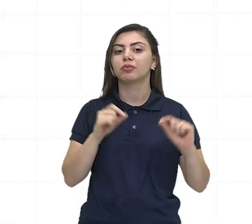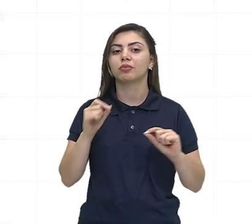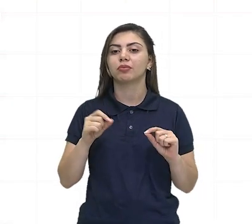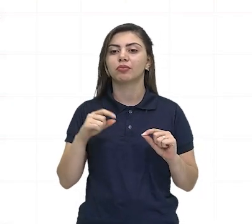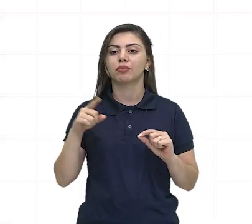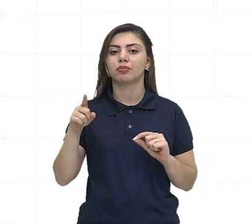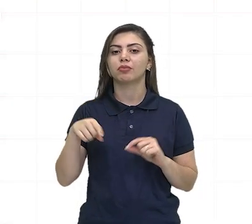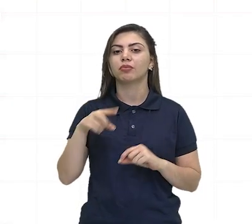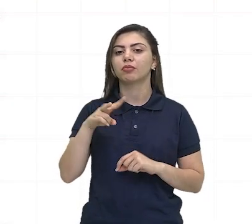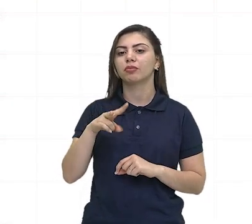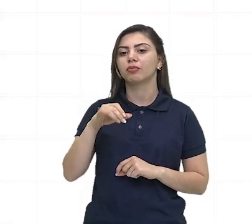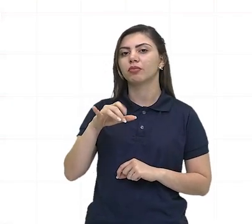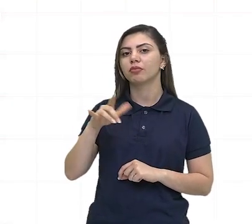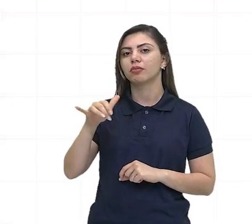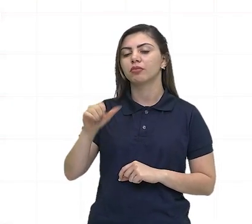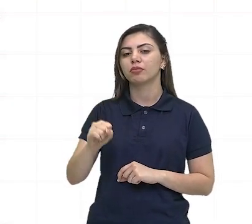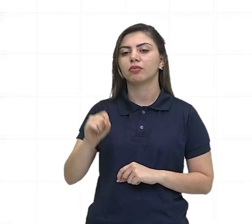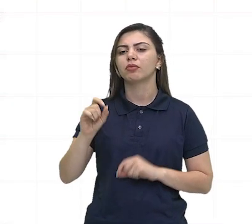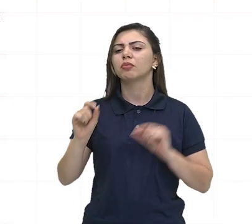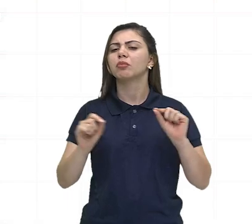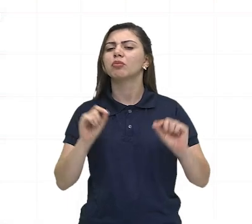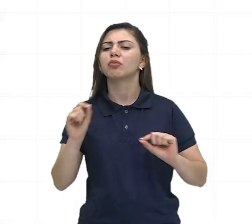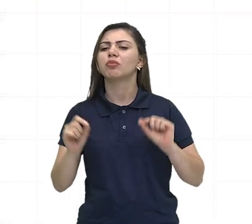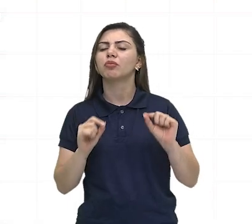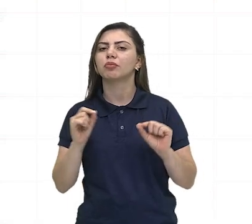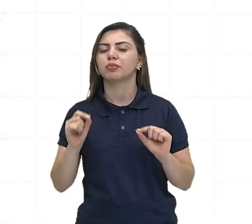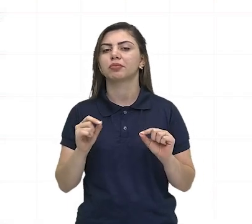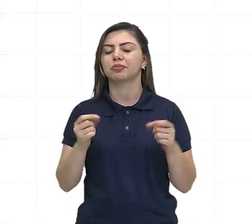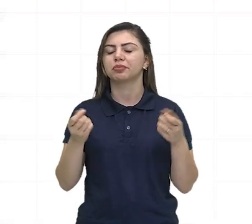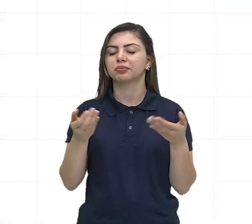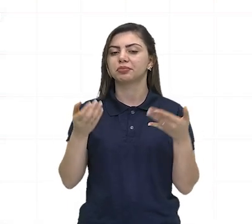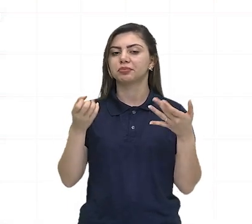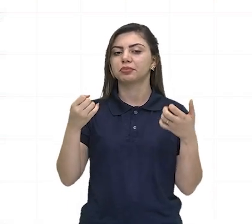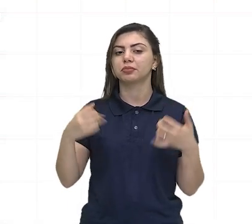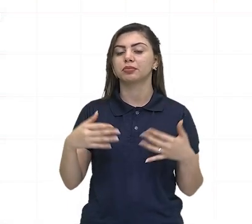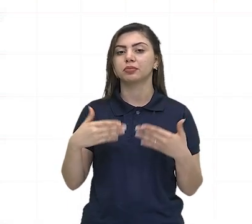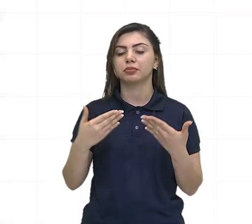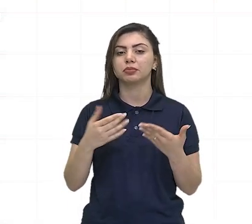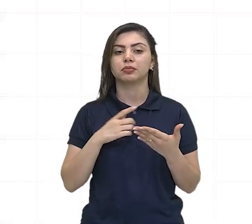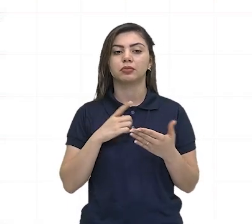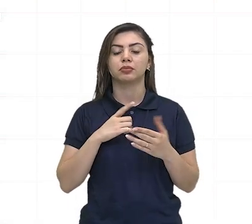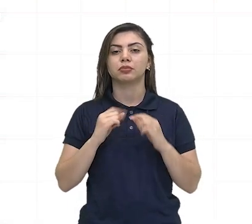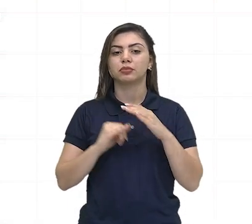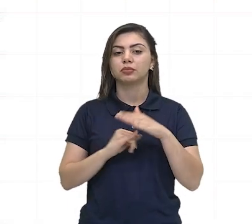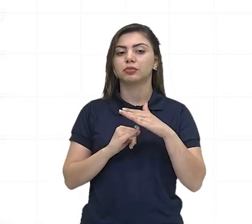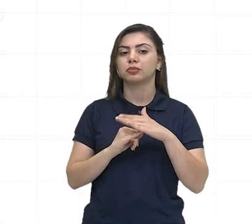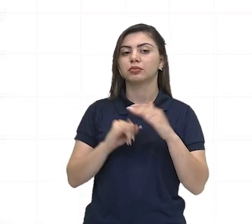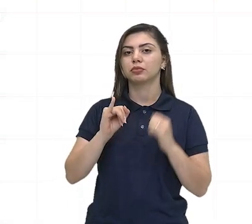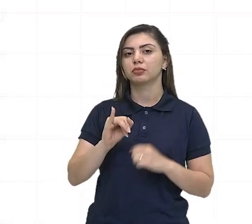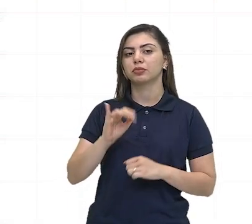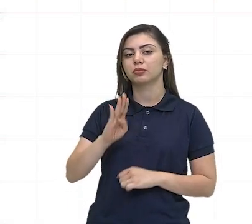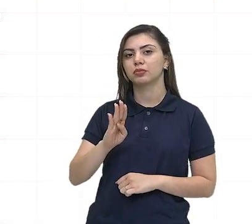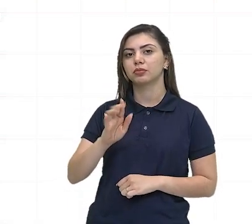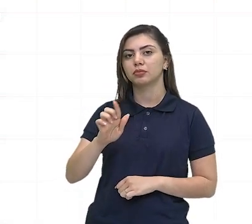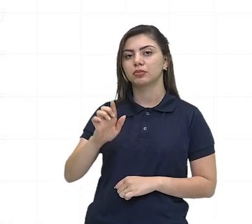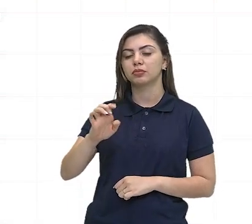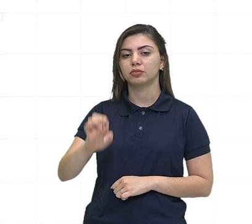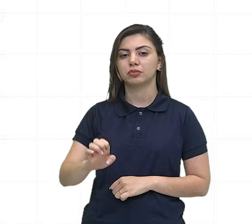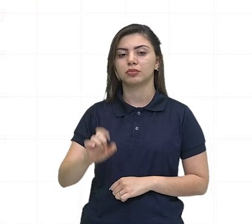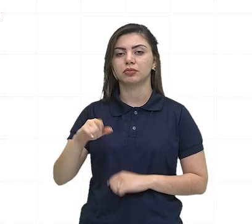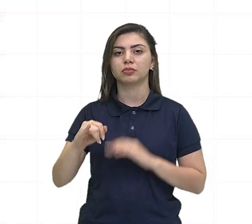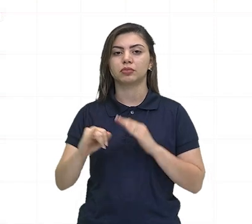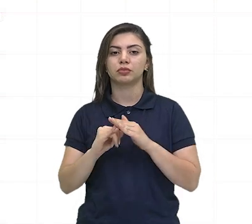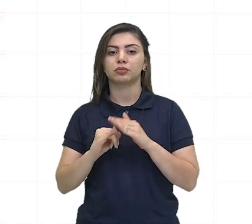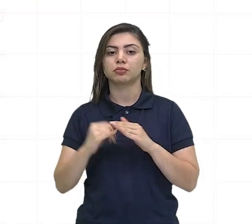vilas. E o que é uma vila? De acordo com o IBGE, o Instituto Brasileiro de